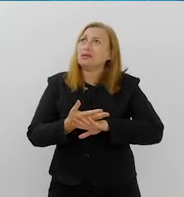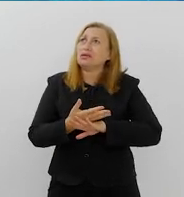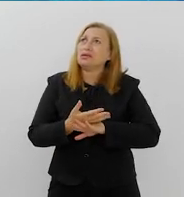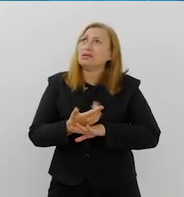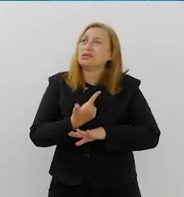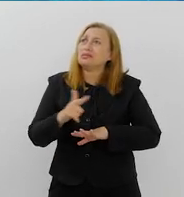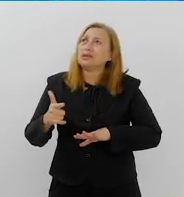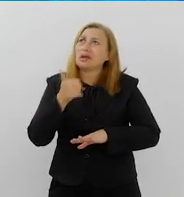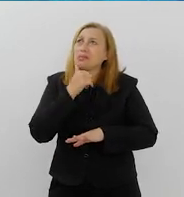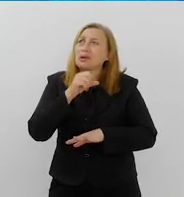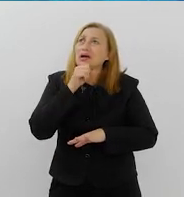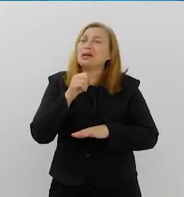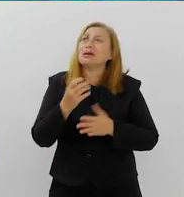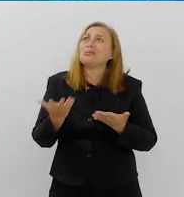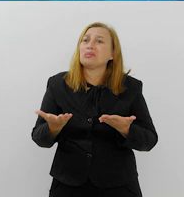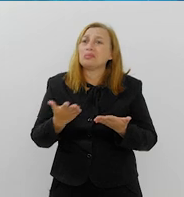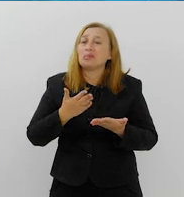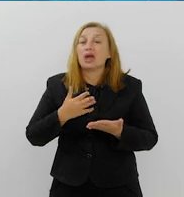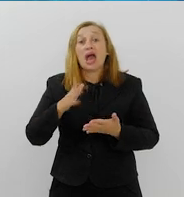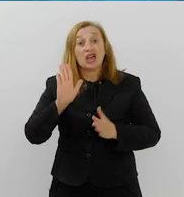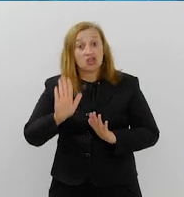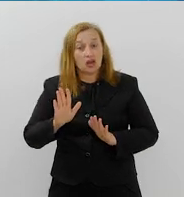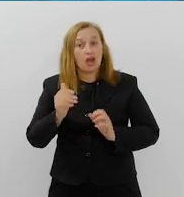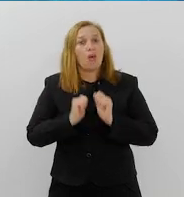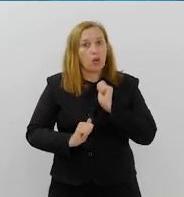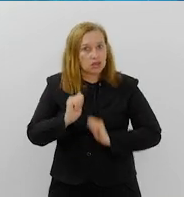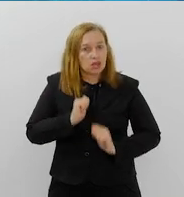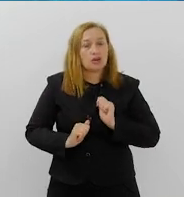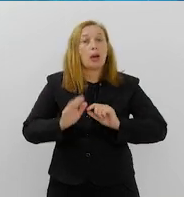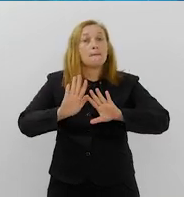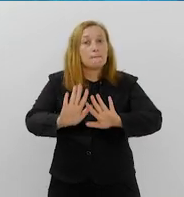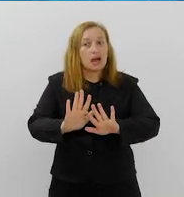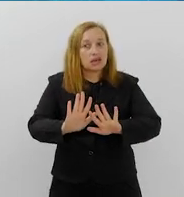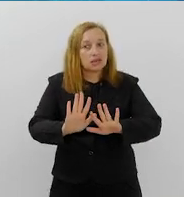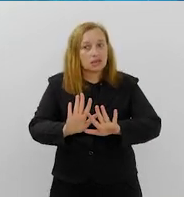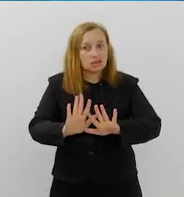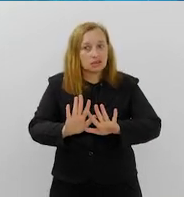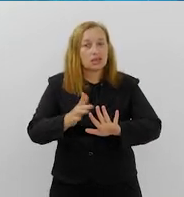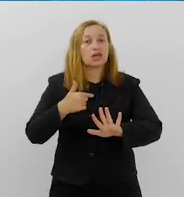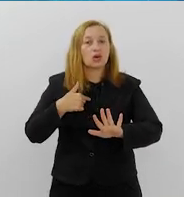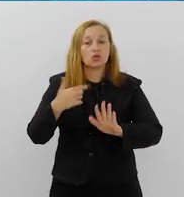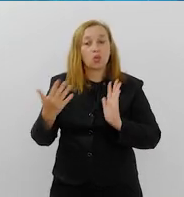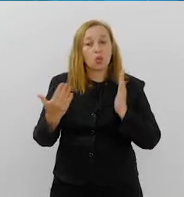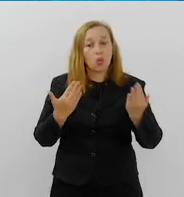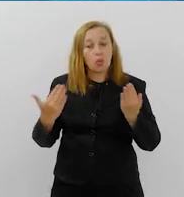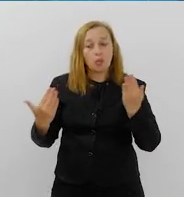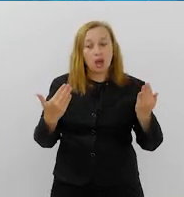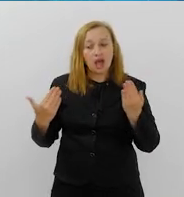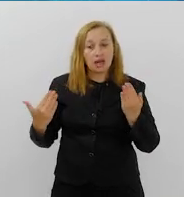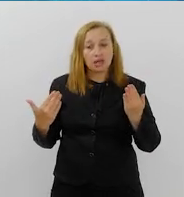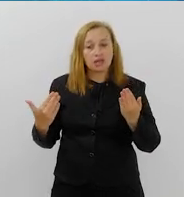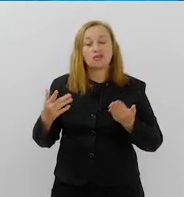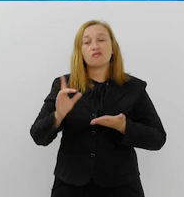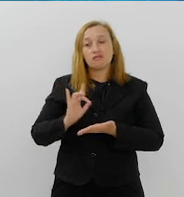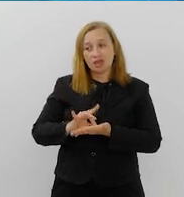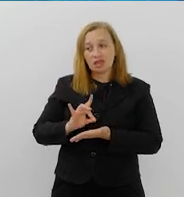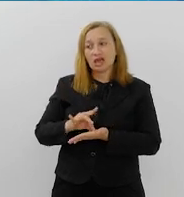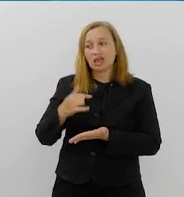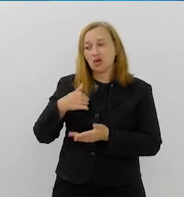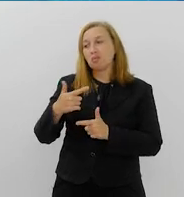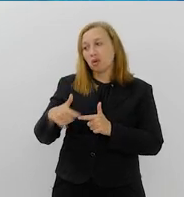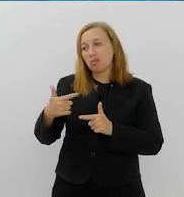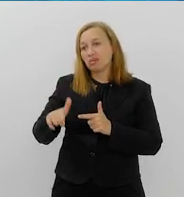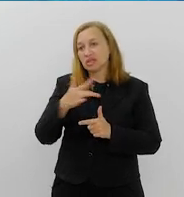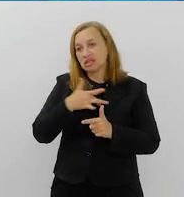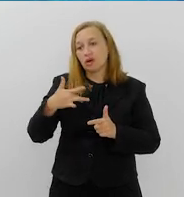tarará. Aí já virou uma ansiedade. Mas existe um fator. Realmente, eu estou com parâmetros ali alterados, estão investigando